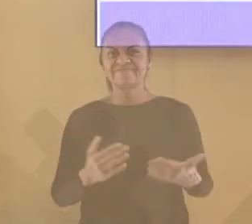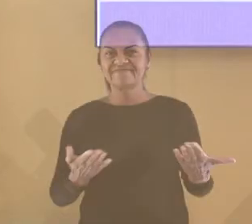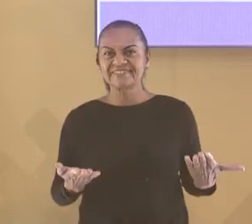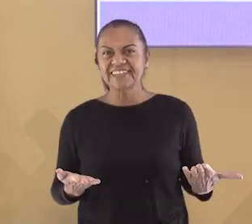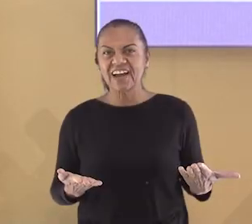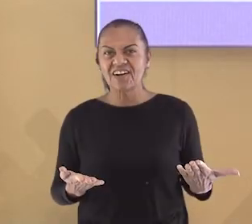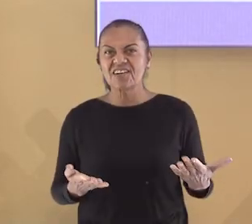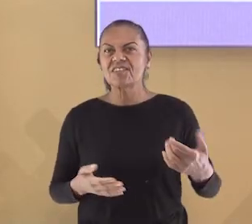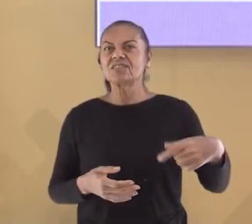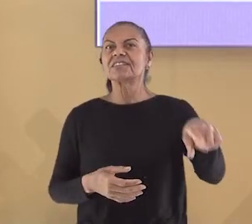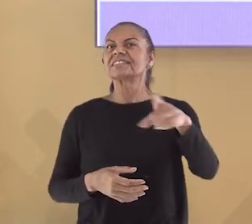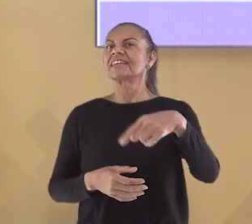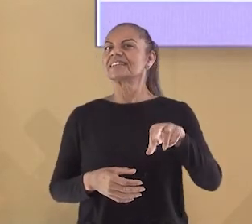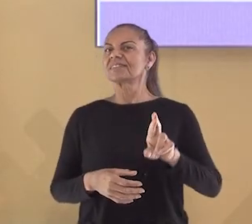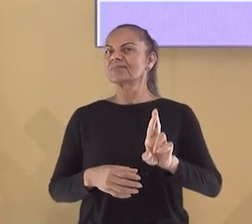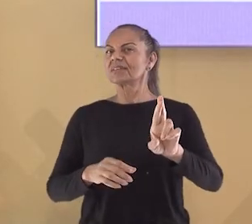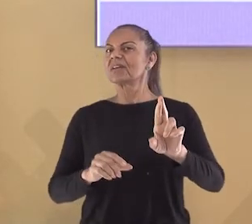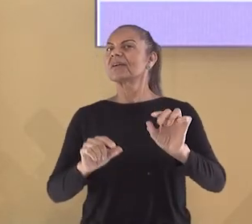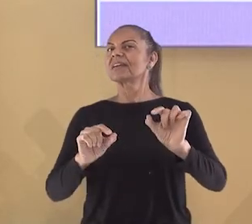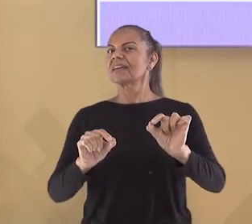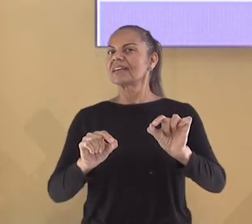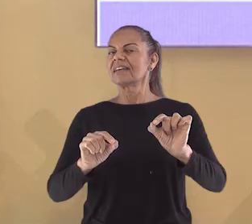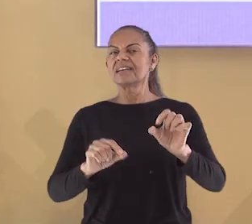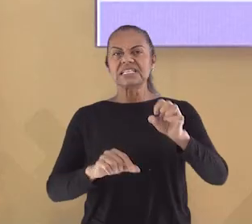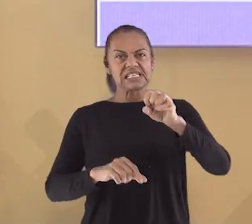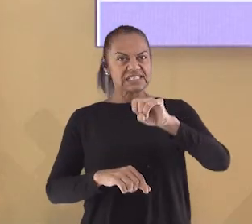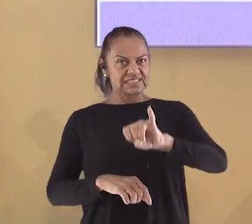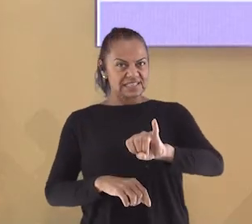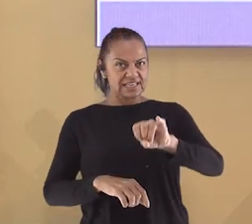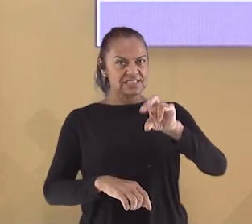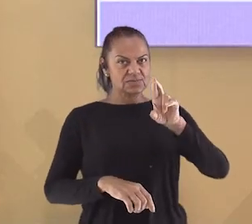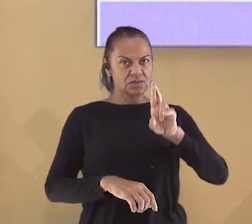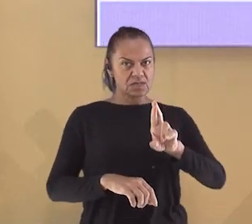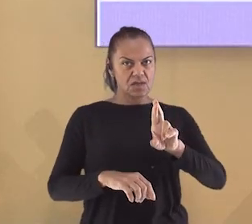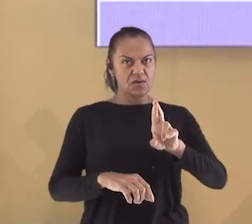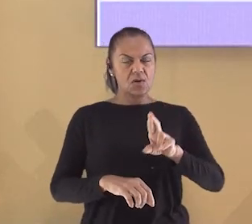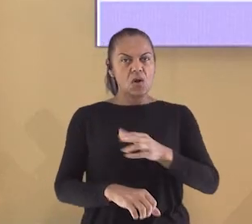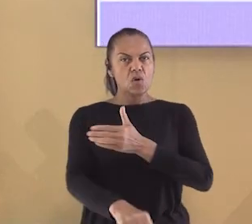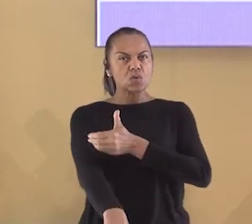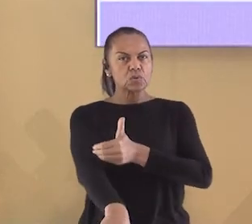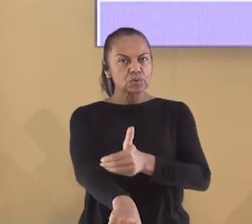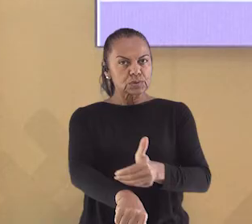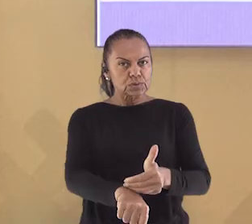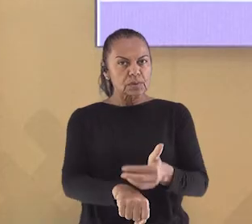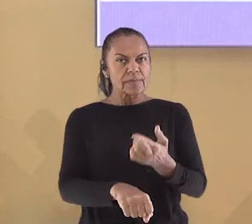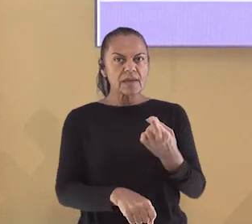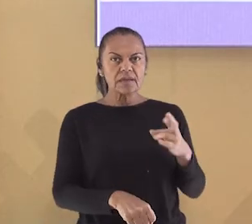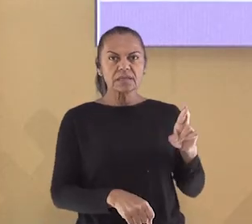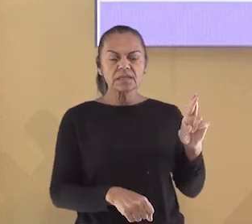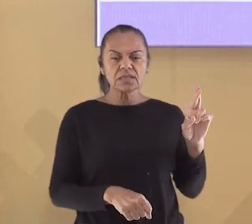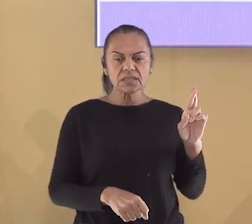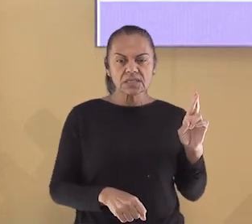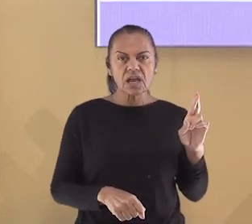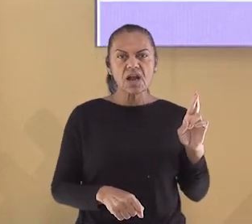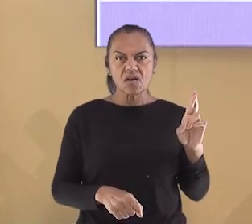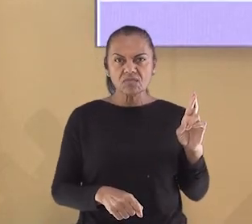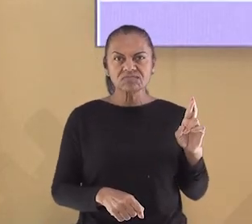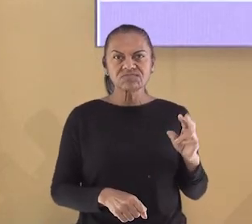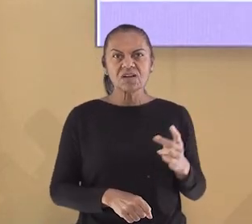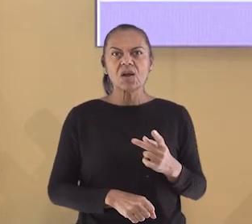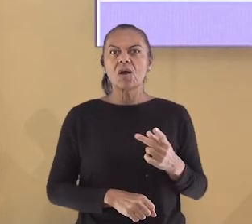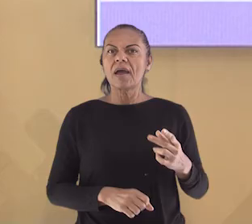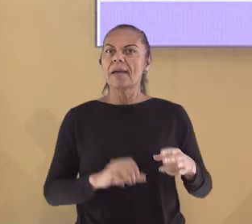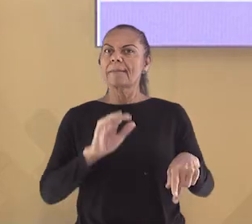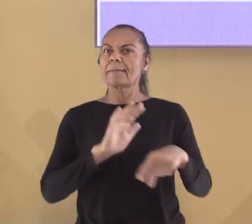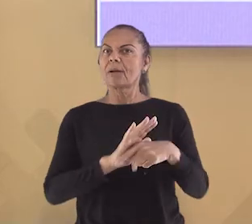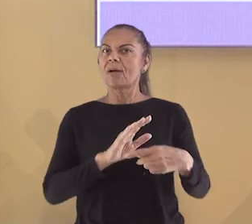E então, pessoal, o que vocês responderam? Acertou quem disse que os ritos de Bar Mitzvah e Bat Mitzvah